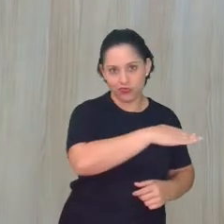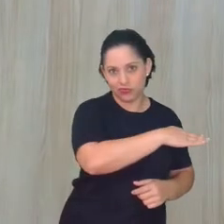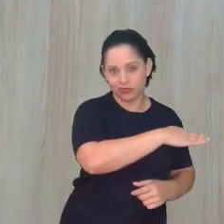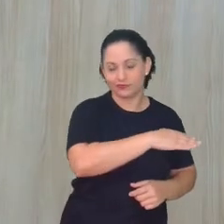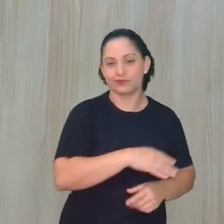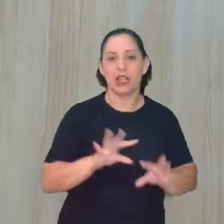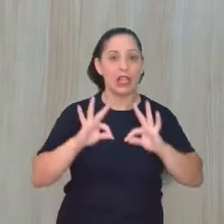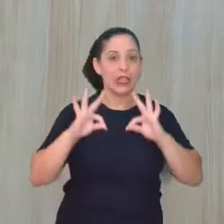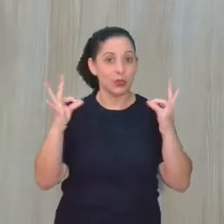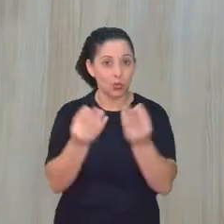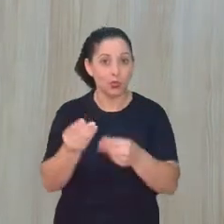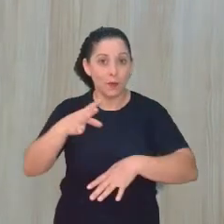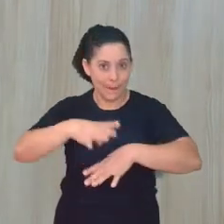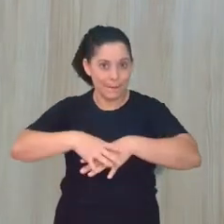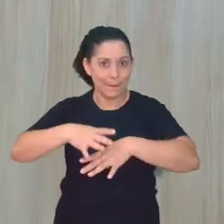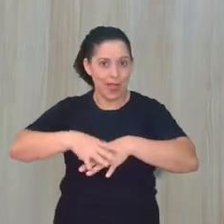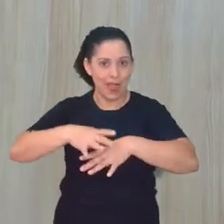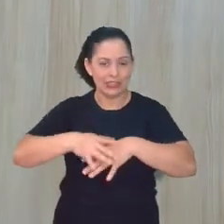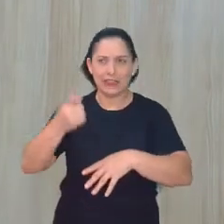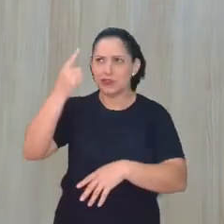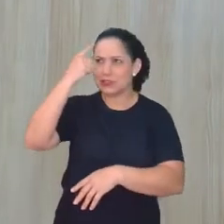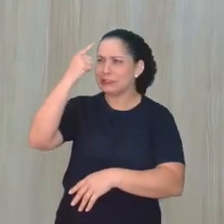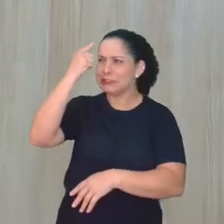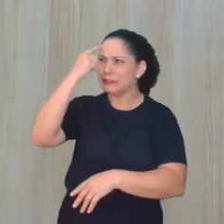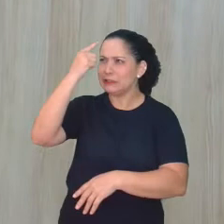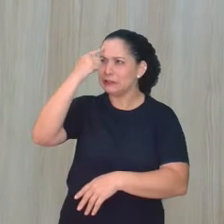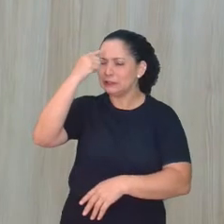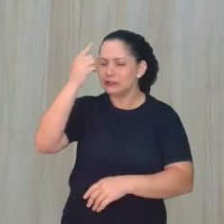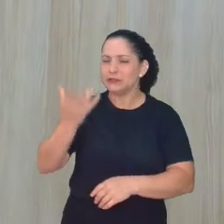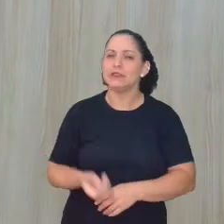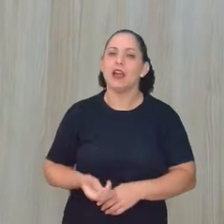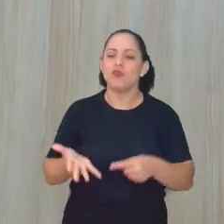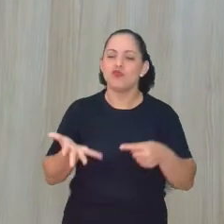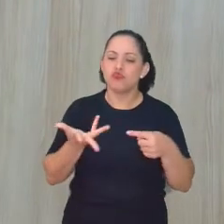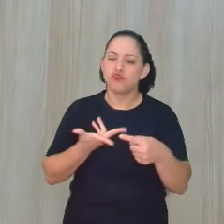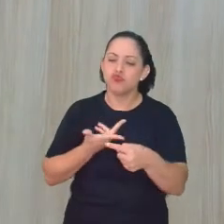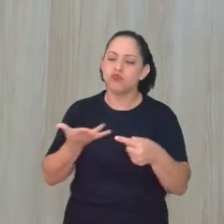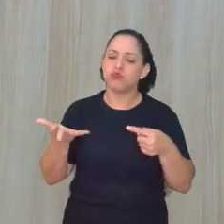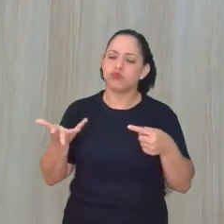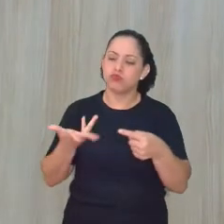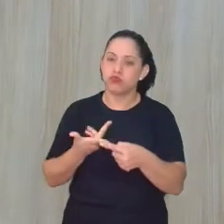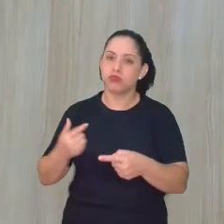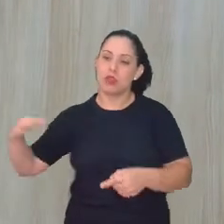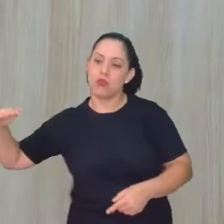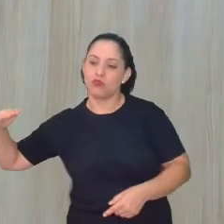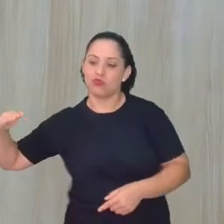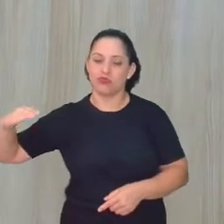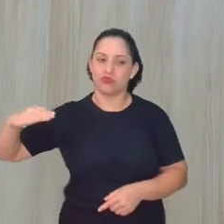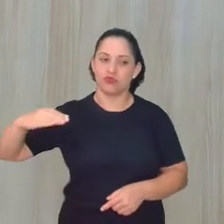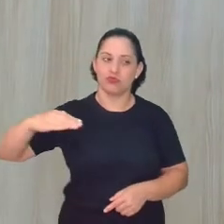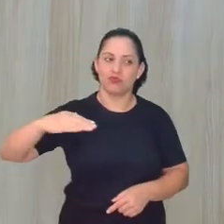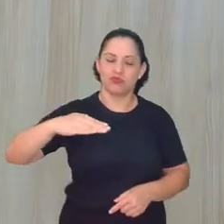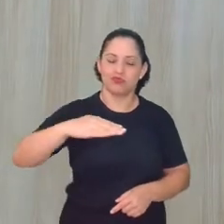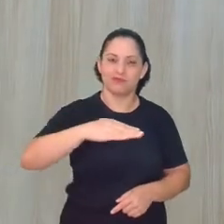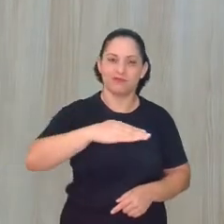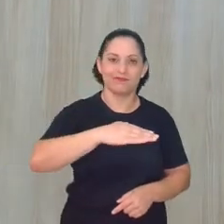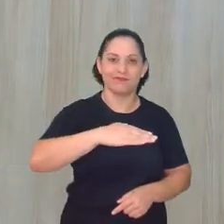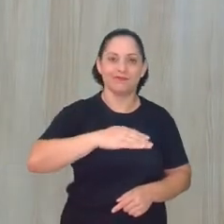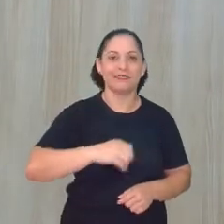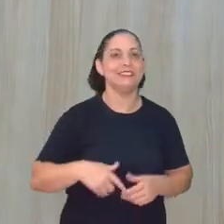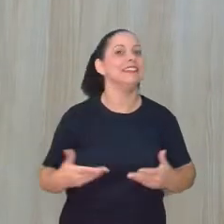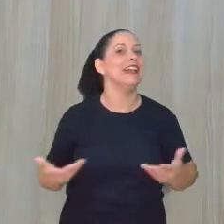aí, Pedro. Tudo é matemática. Que E esse você, assunto é- e você vai fazendo as contas na cabeça, né? E andando. Ricardo, daqui a